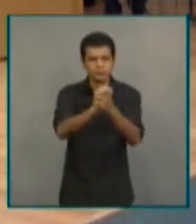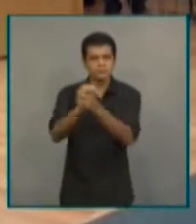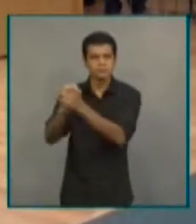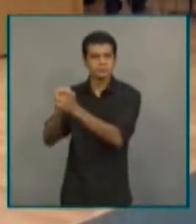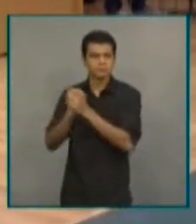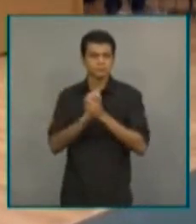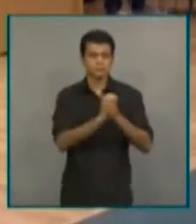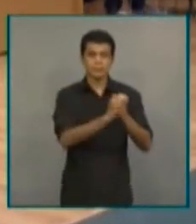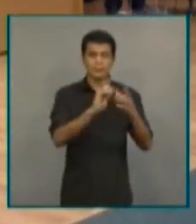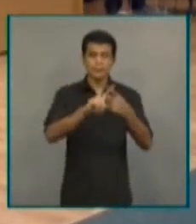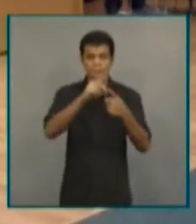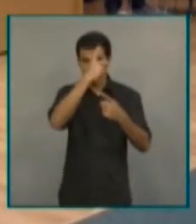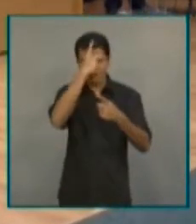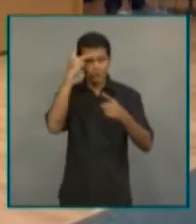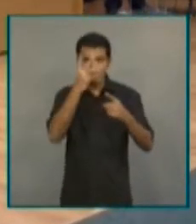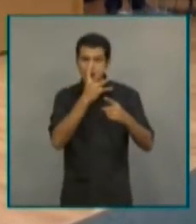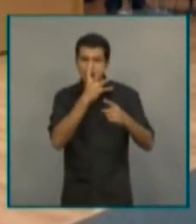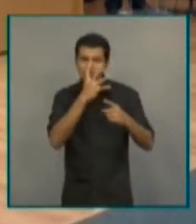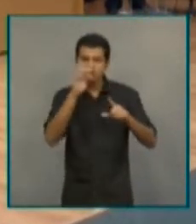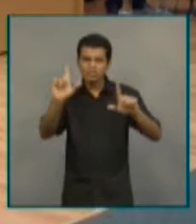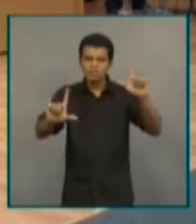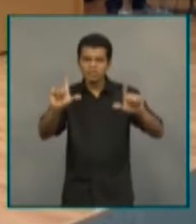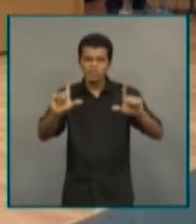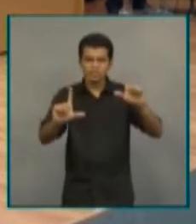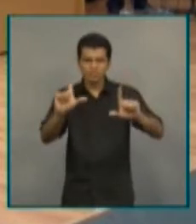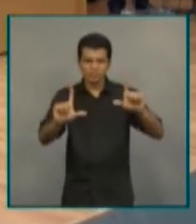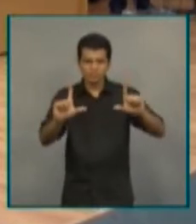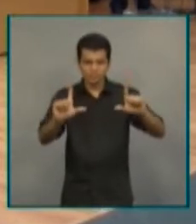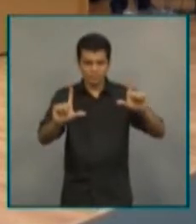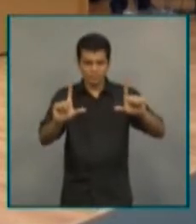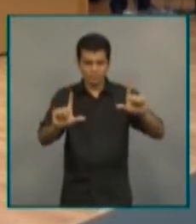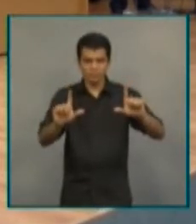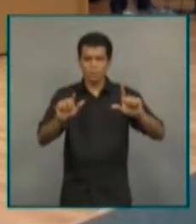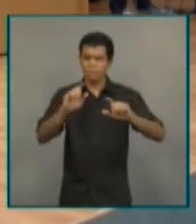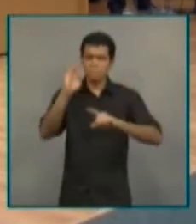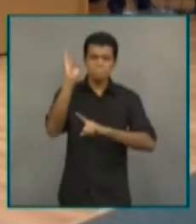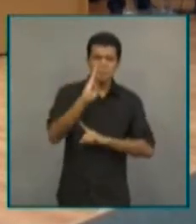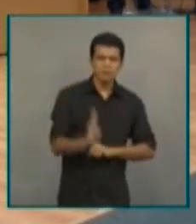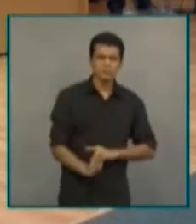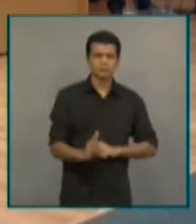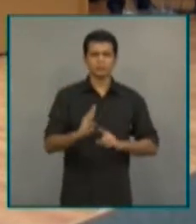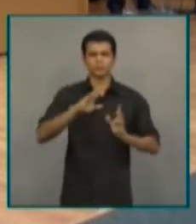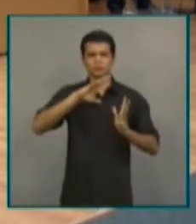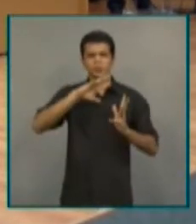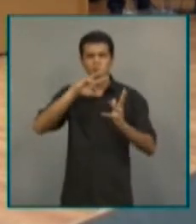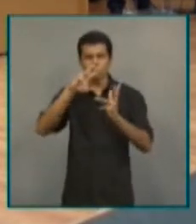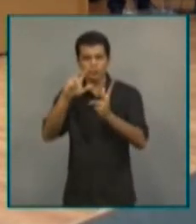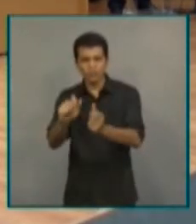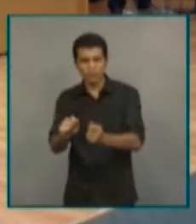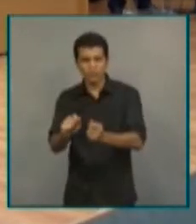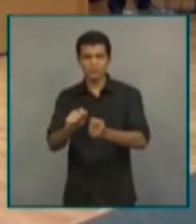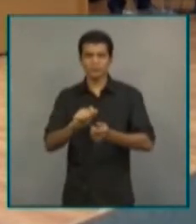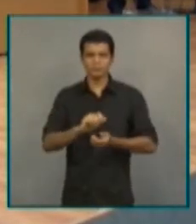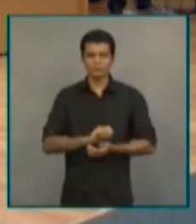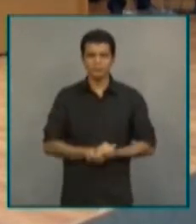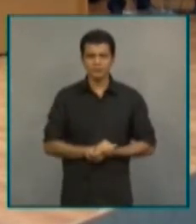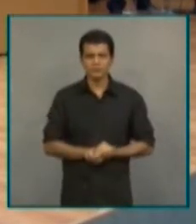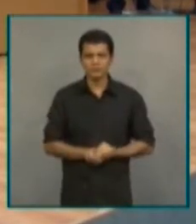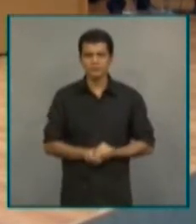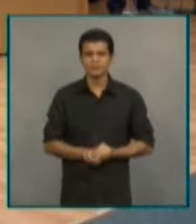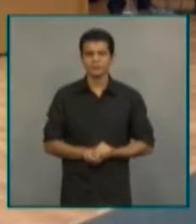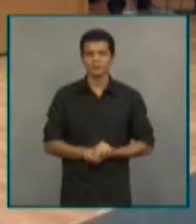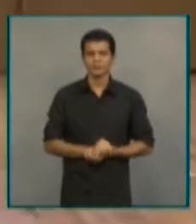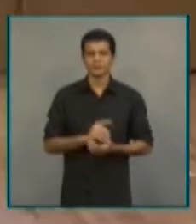telespectadores que estão nos ouvindo no Ceará todo, no Brasil e no mundo. Meu nome é Luiz Antônio Lima, eu